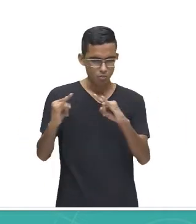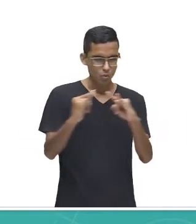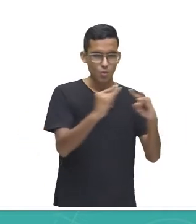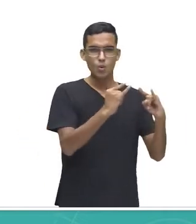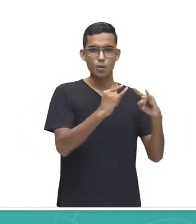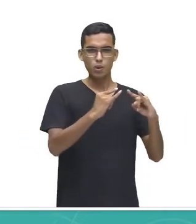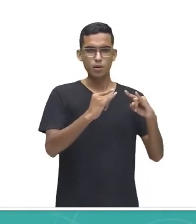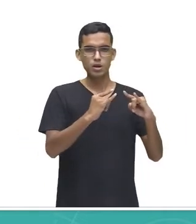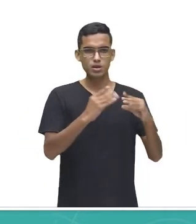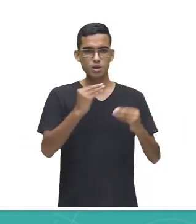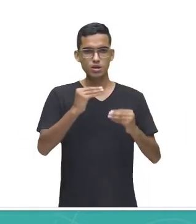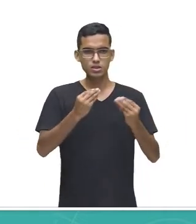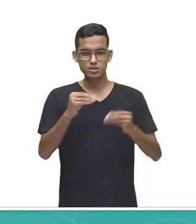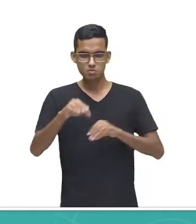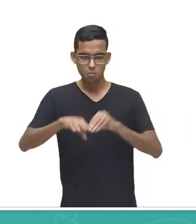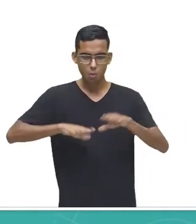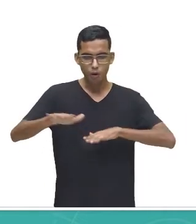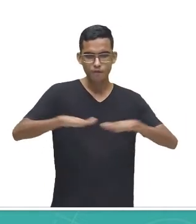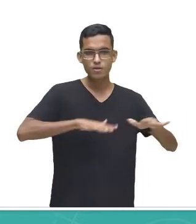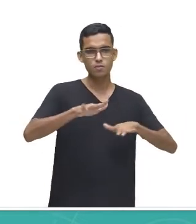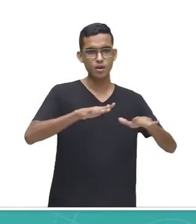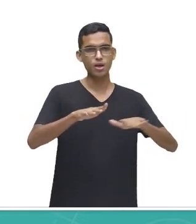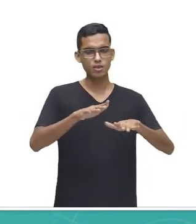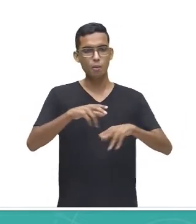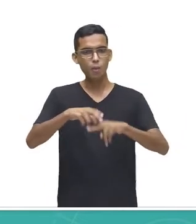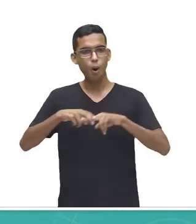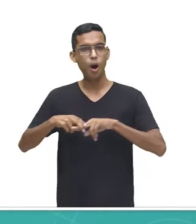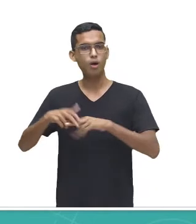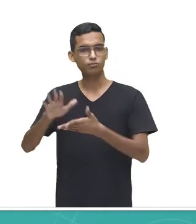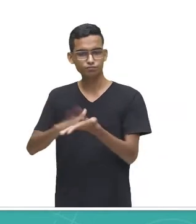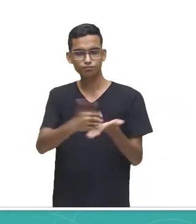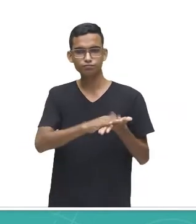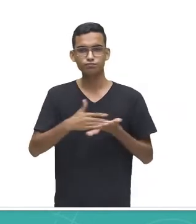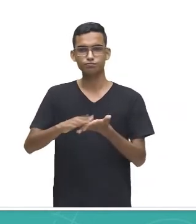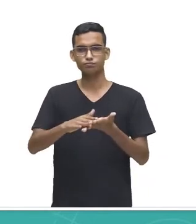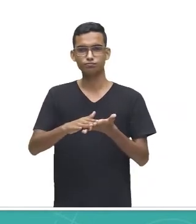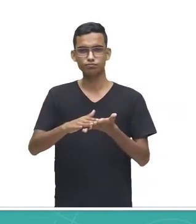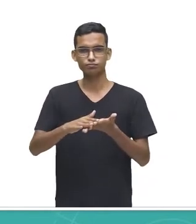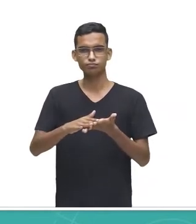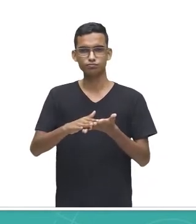passar para vocês aí e nós vamos encerrar com este